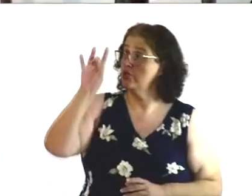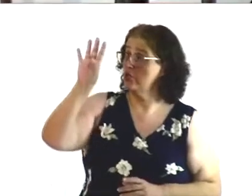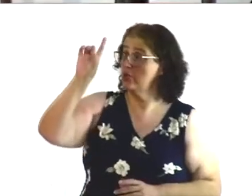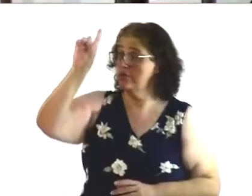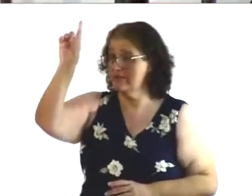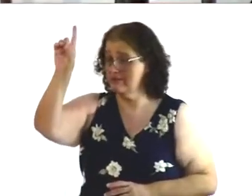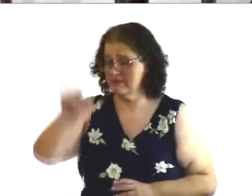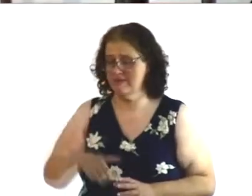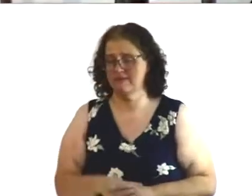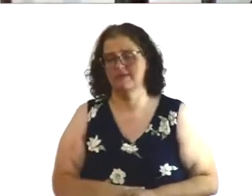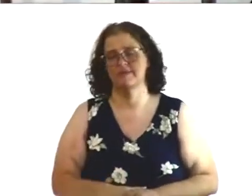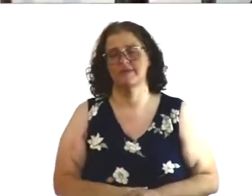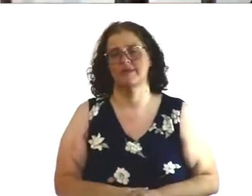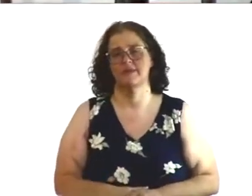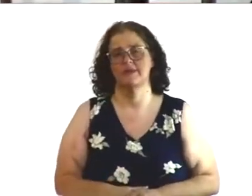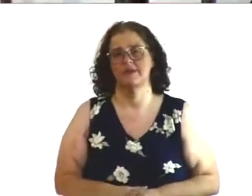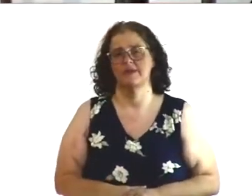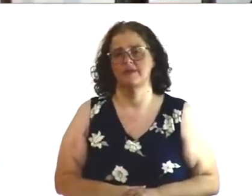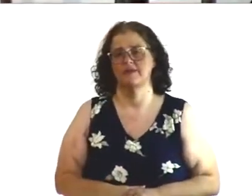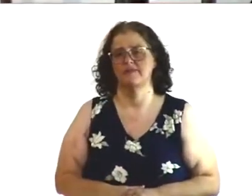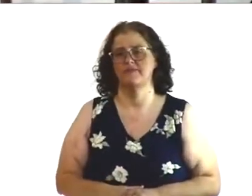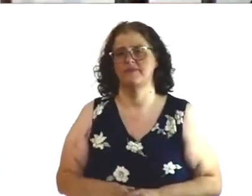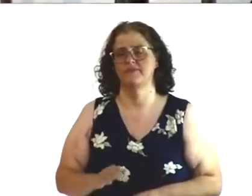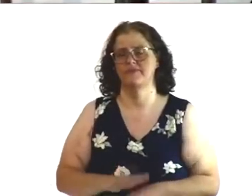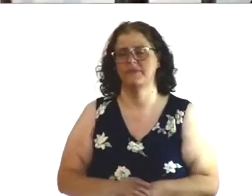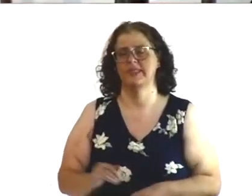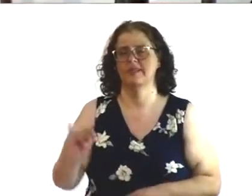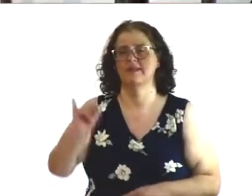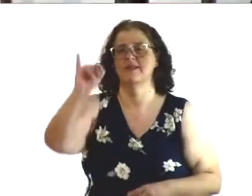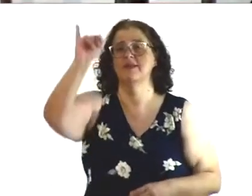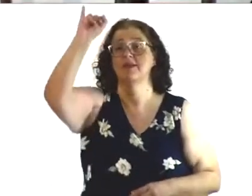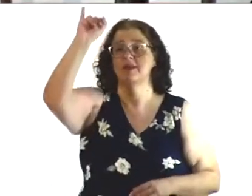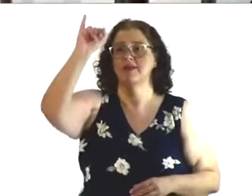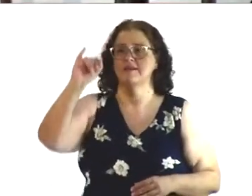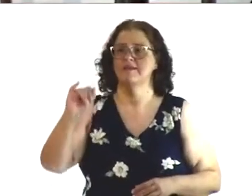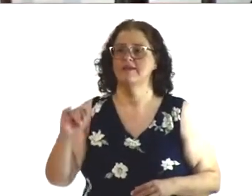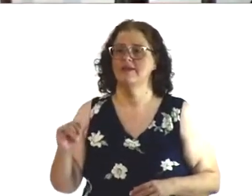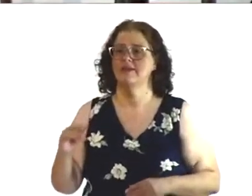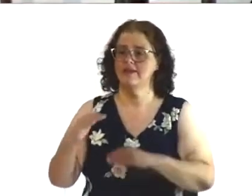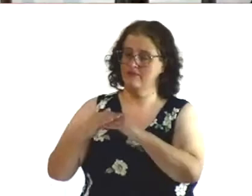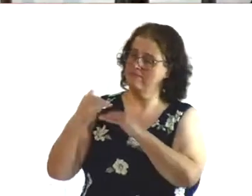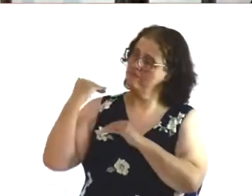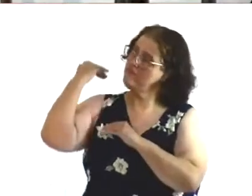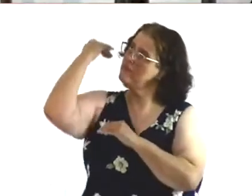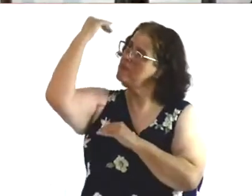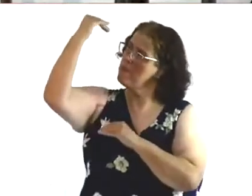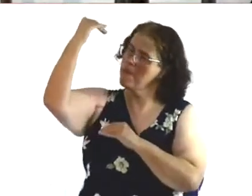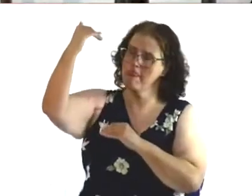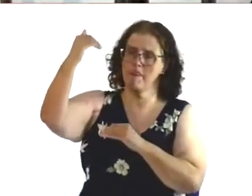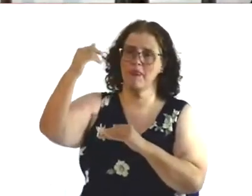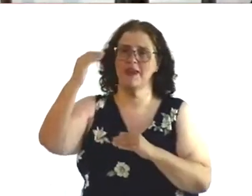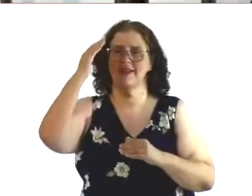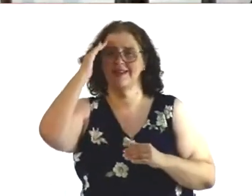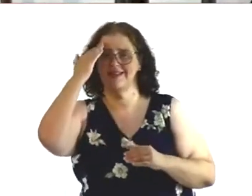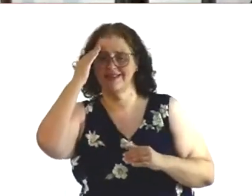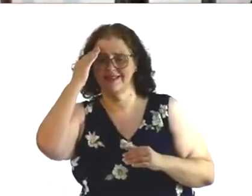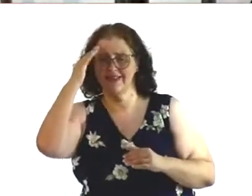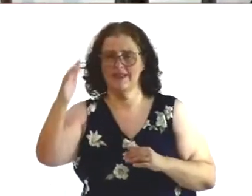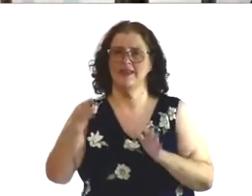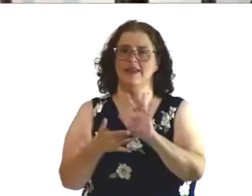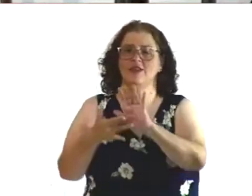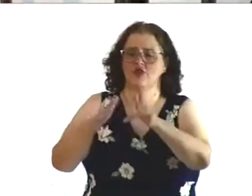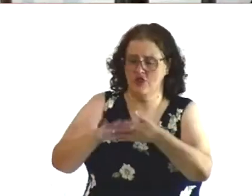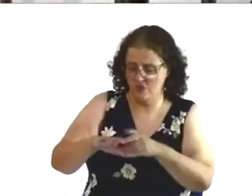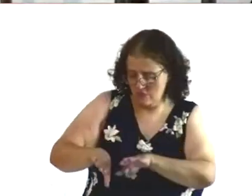prioridade é isso, prioridade é quando a gente consegue ver Jesus destacado, entender Jesus separado, e